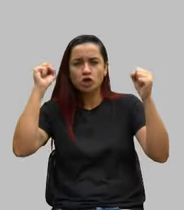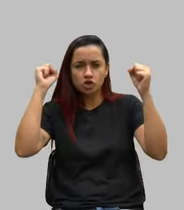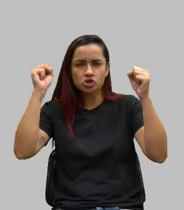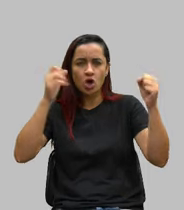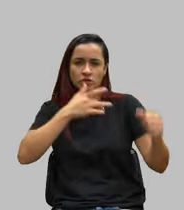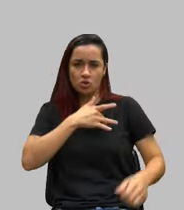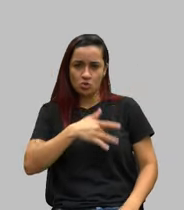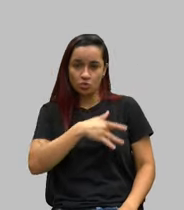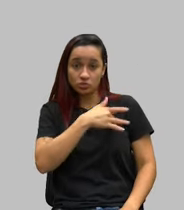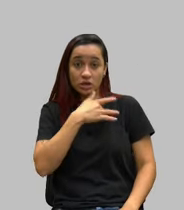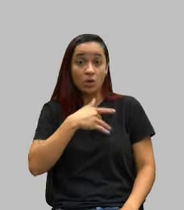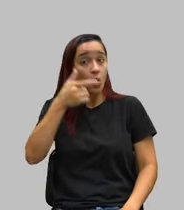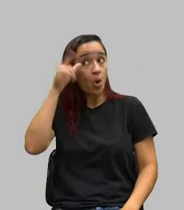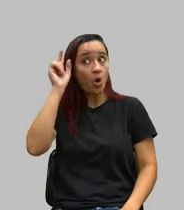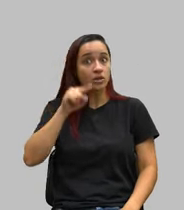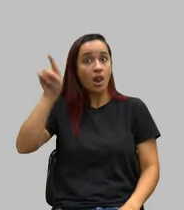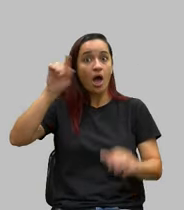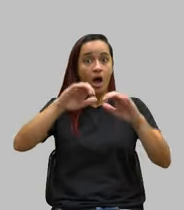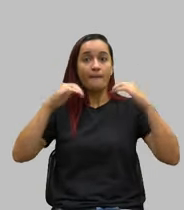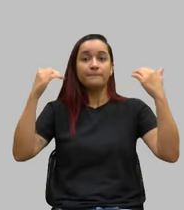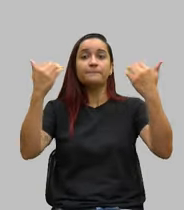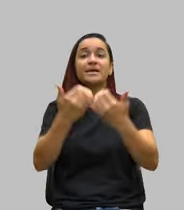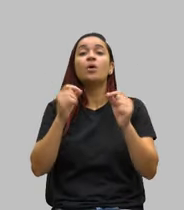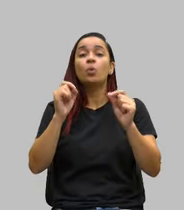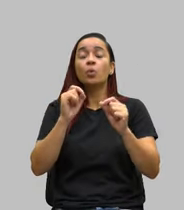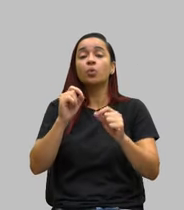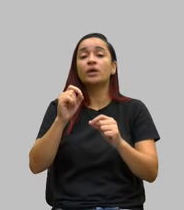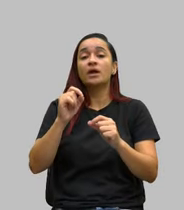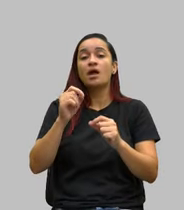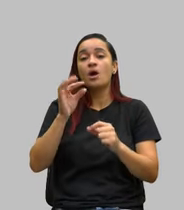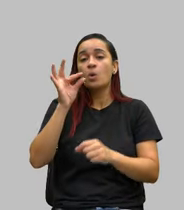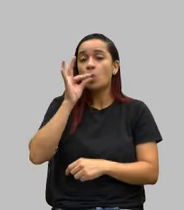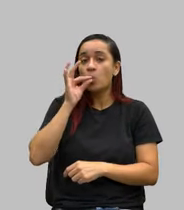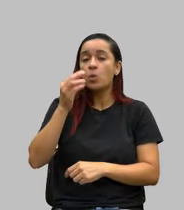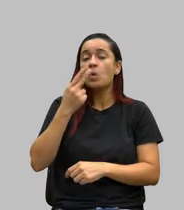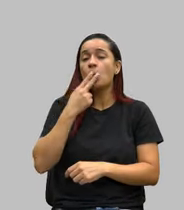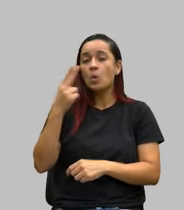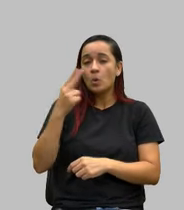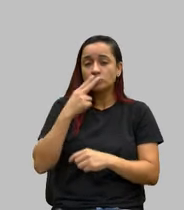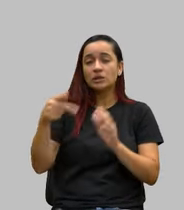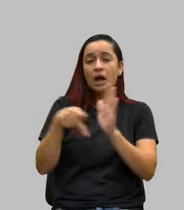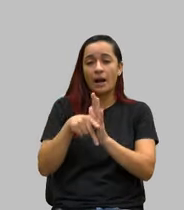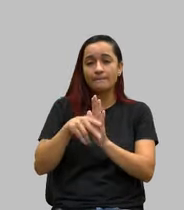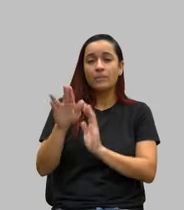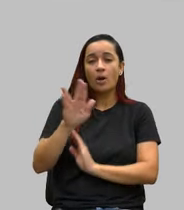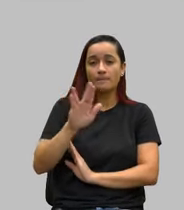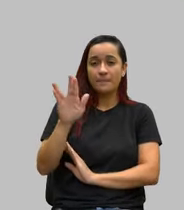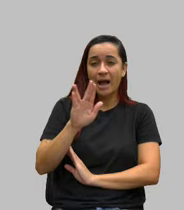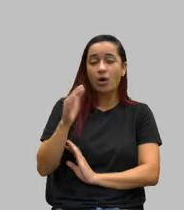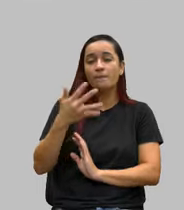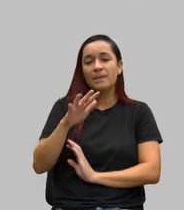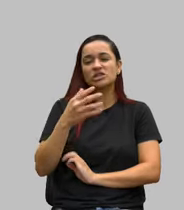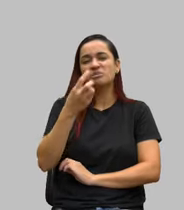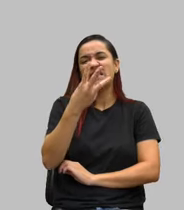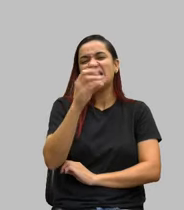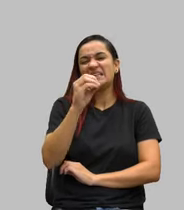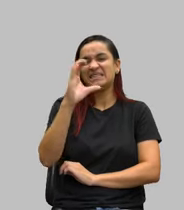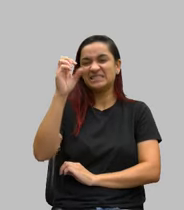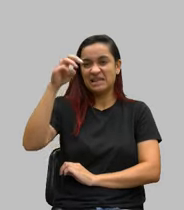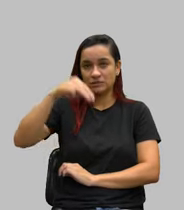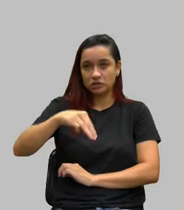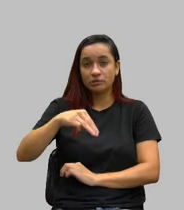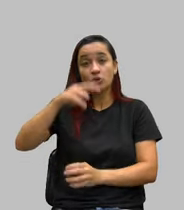no Mineirão acendendo um cigarro de maconha e cerca de mais ou menos 30 cm dois cigarros de maconha em plena